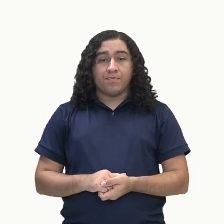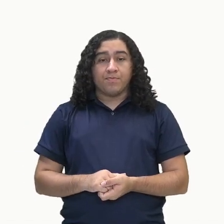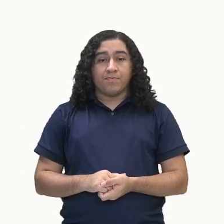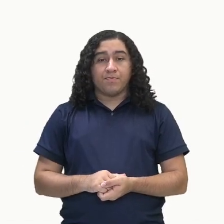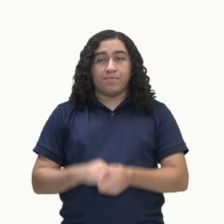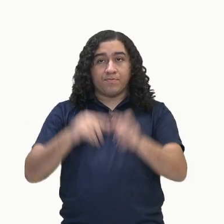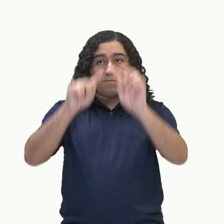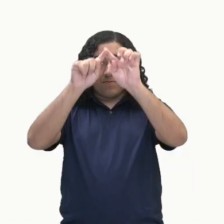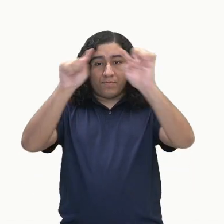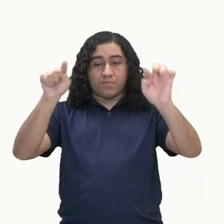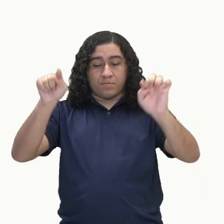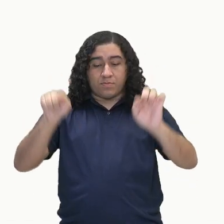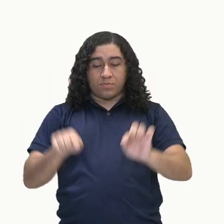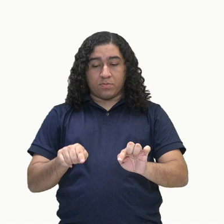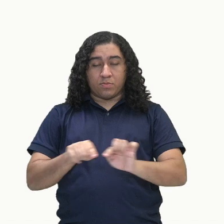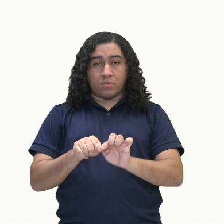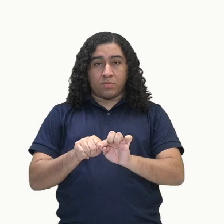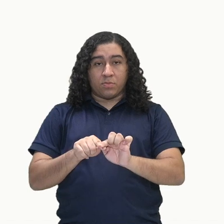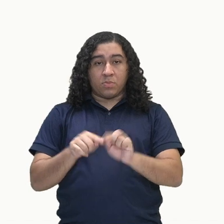como medidas. Ó.